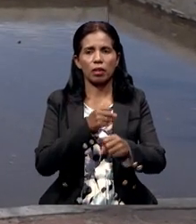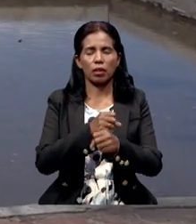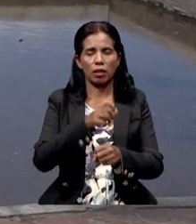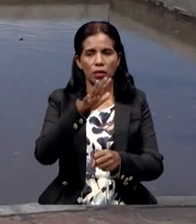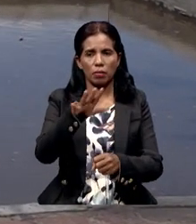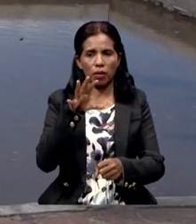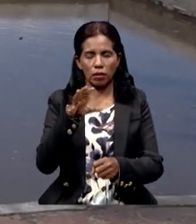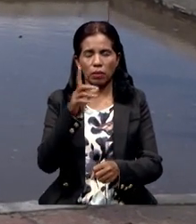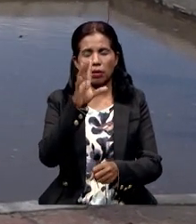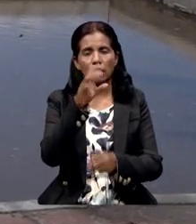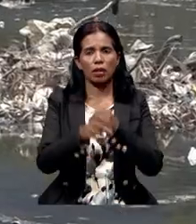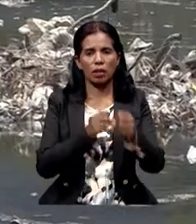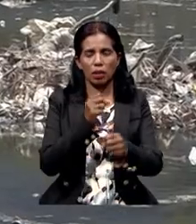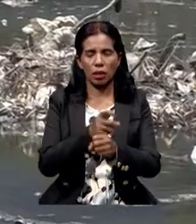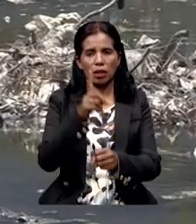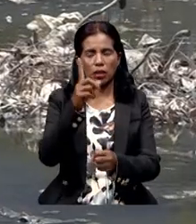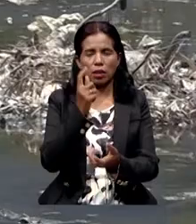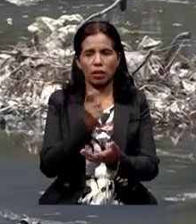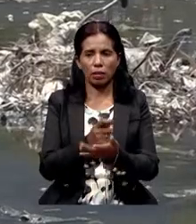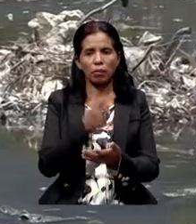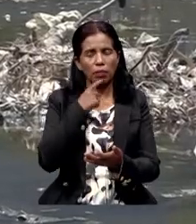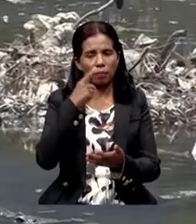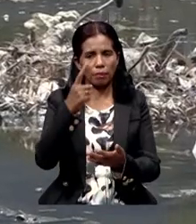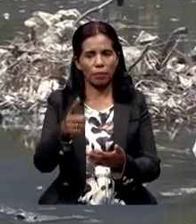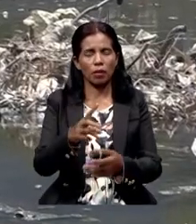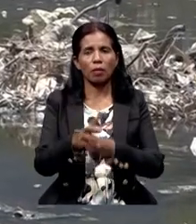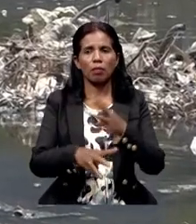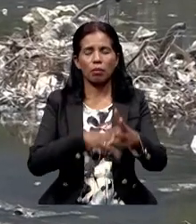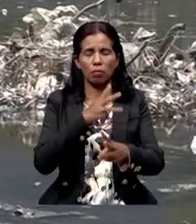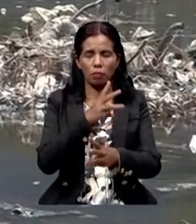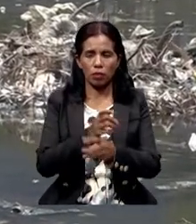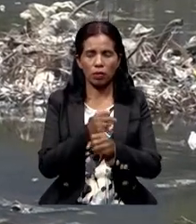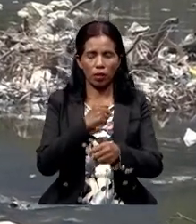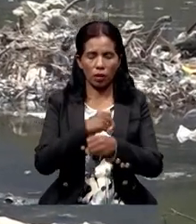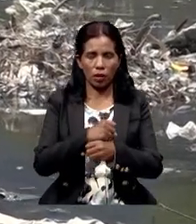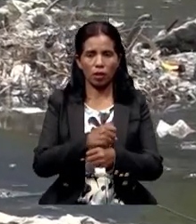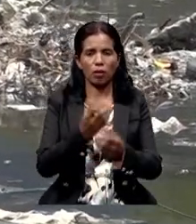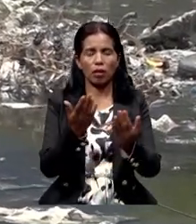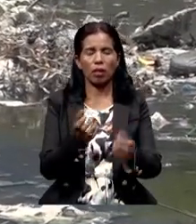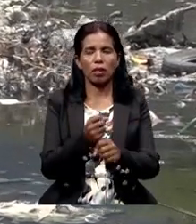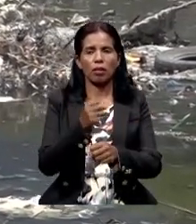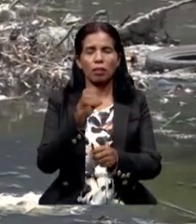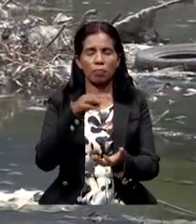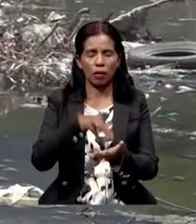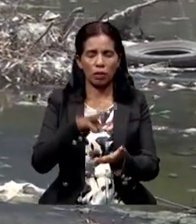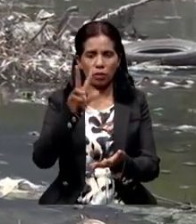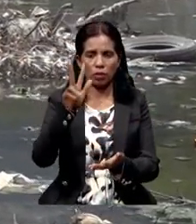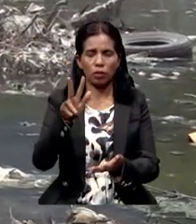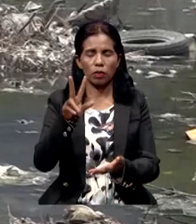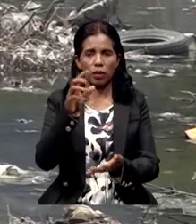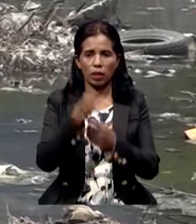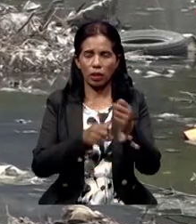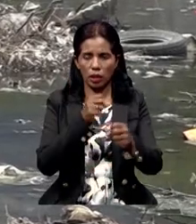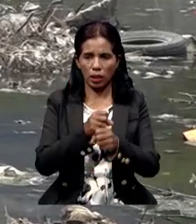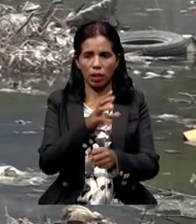rihung ida. Organização Nações Unidas aponta katak mundo produz lisu tonelada bilhão rua kada tinan, enquanto quase toneladas